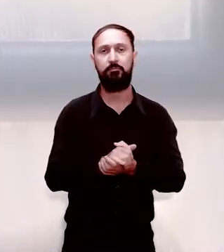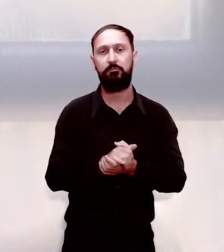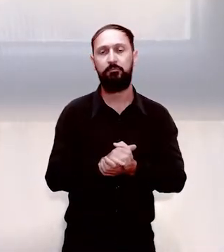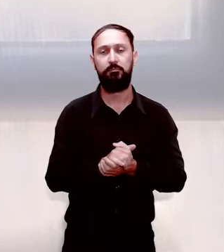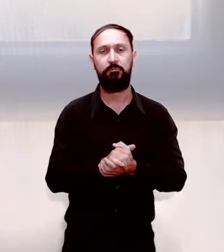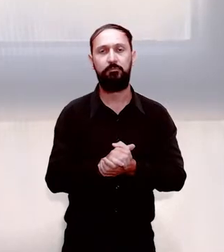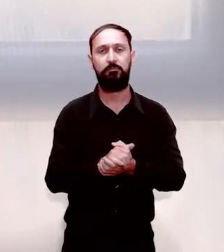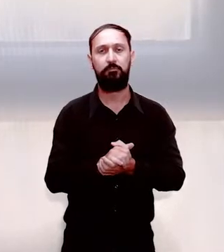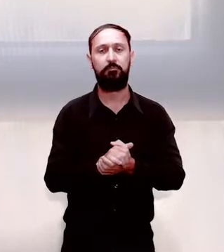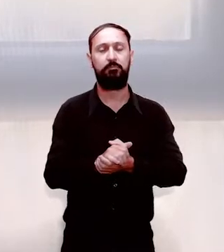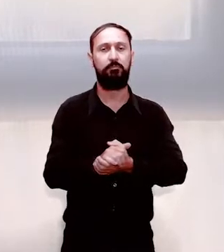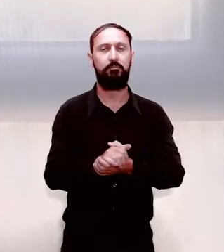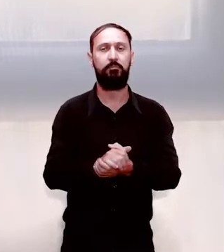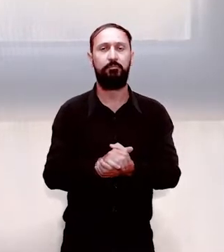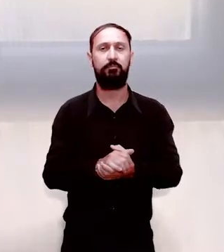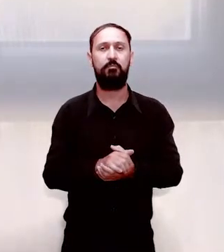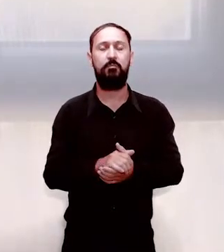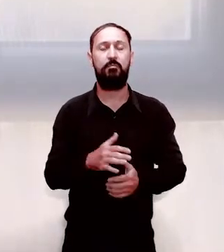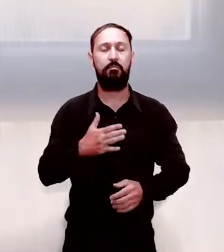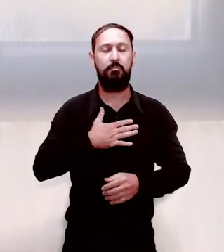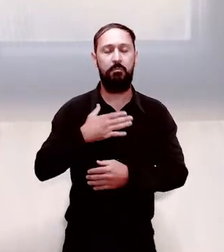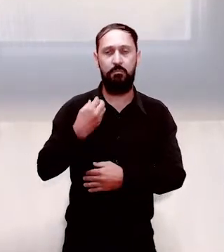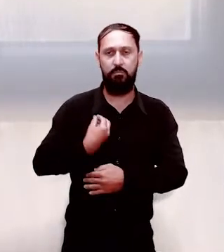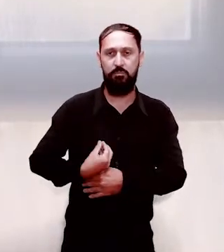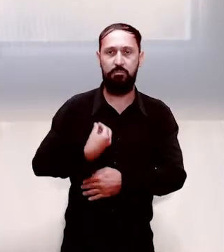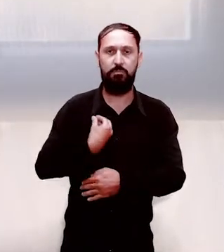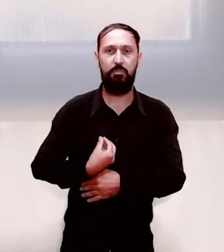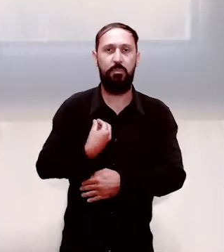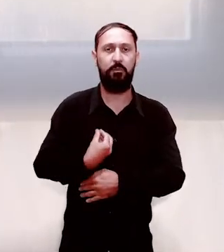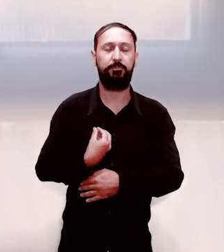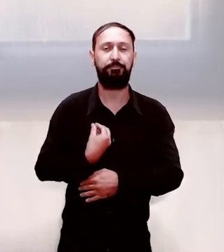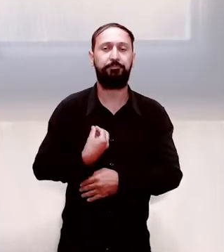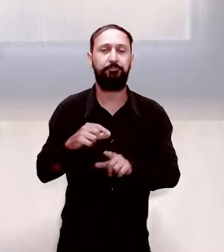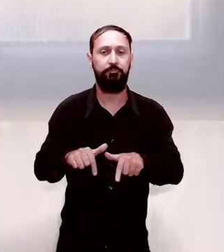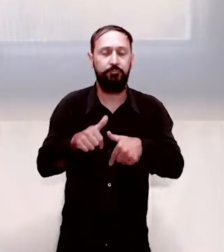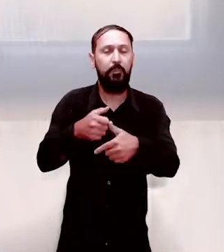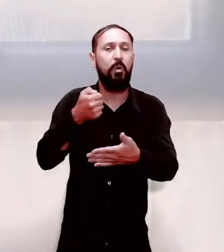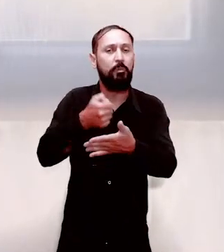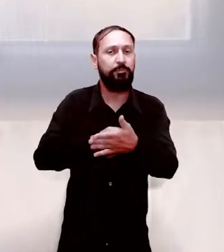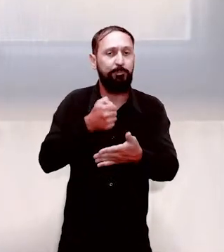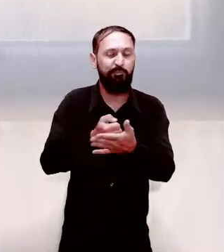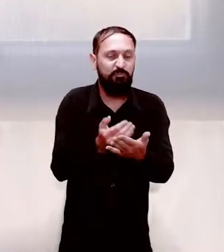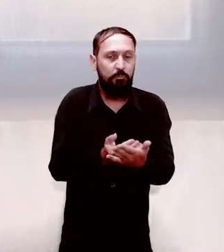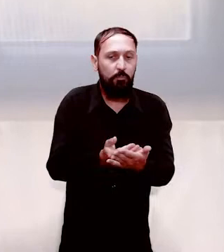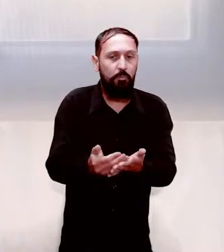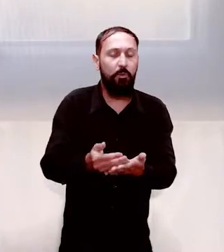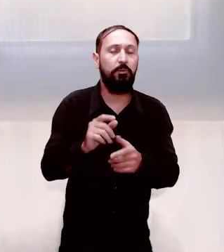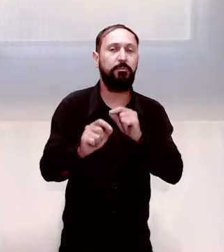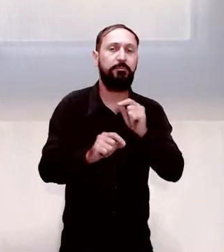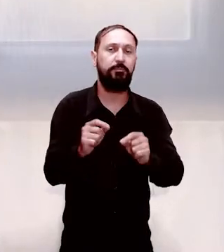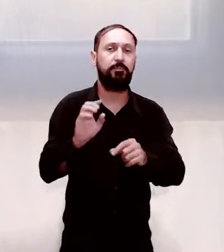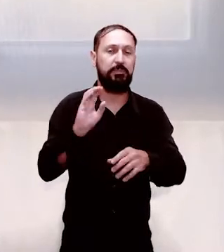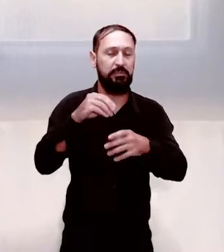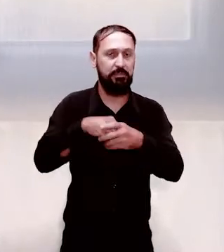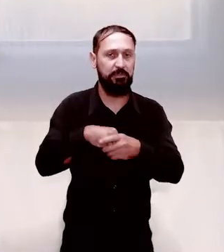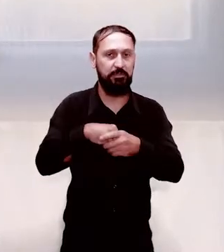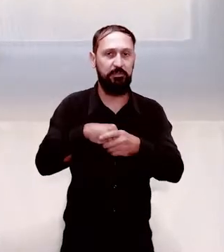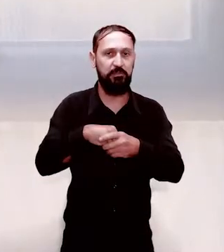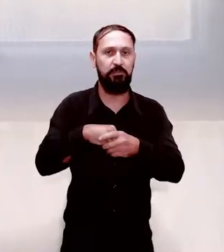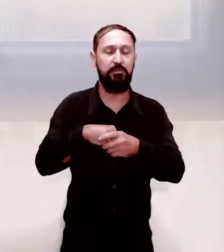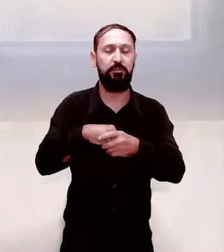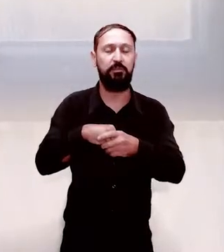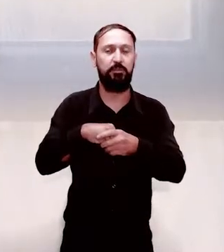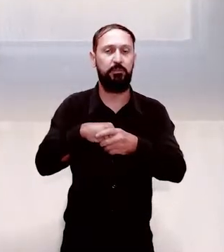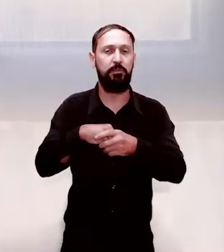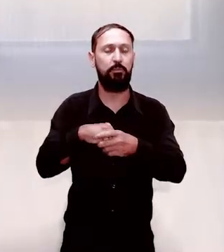toda. Então, a minha vivência de militância, ela vai se dar já